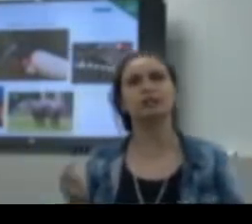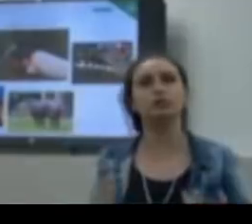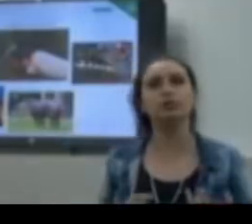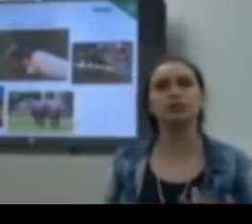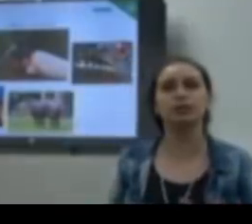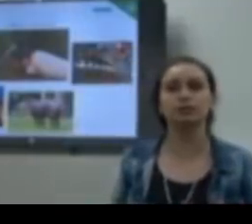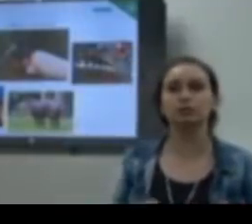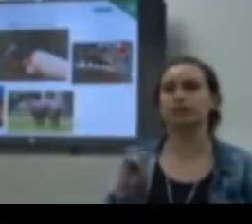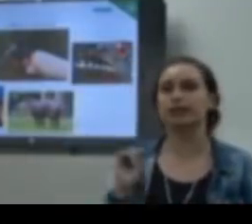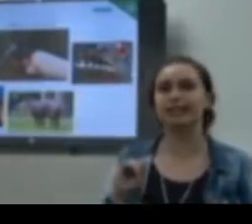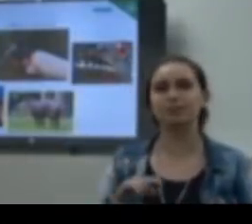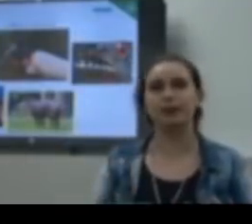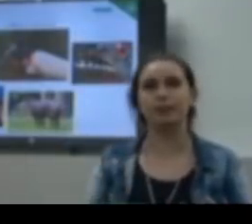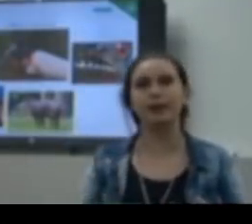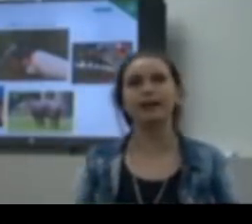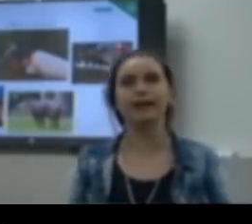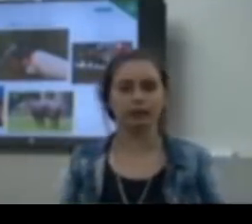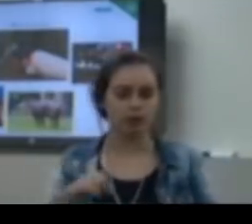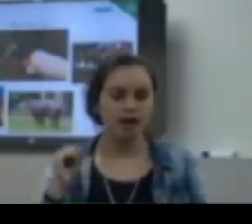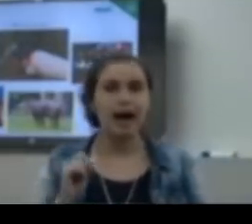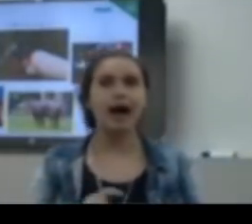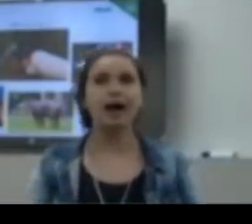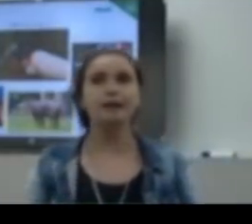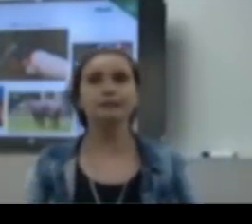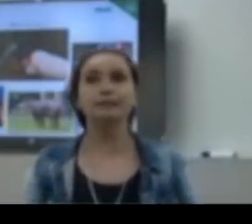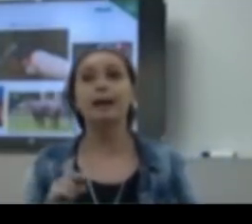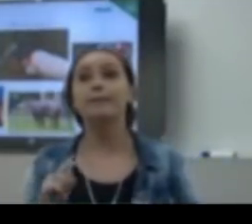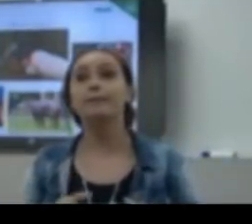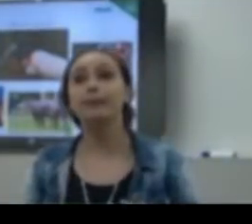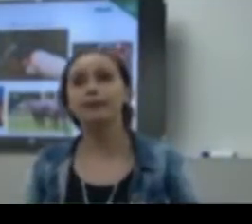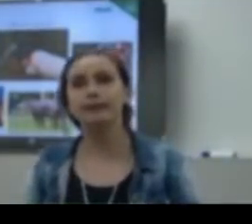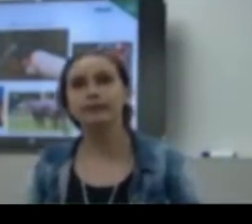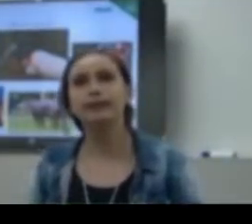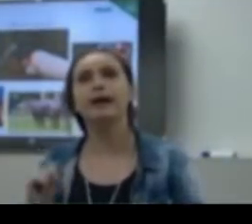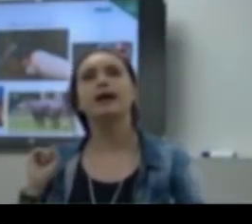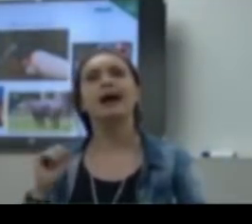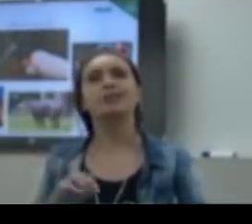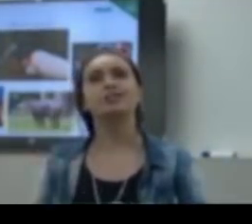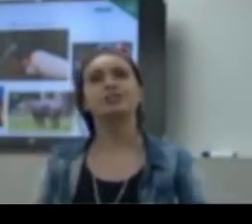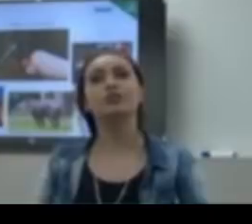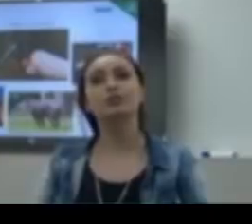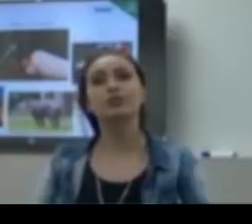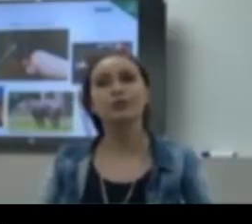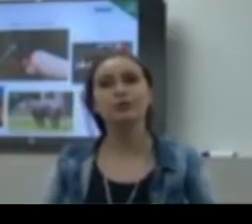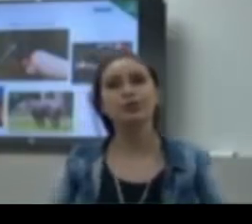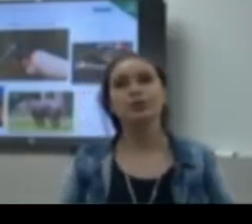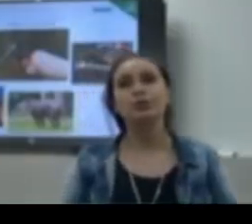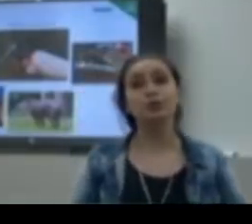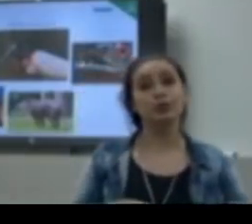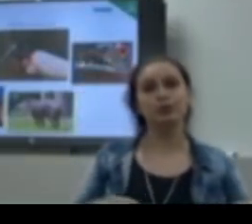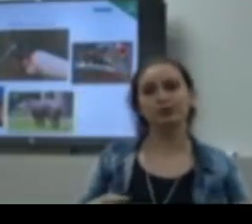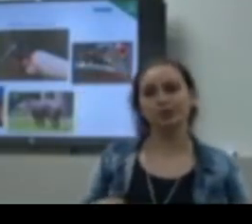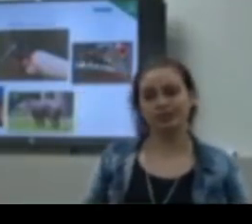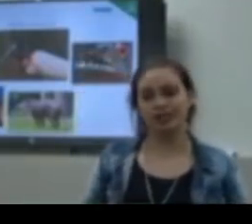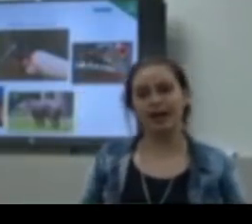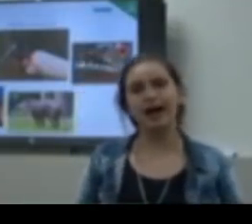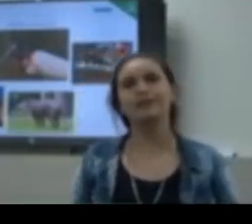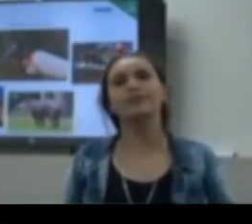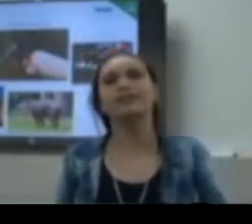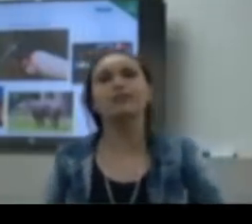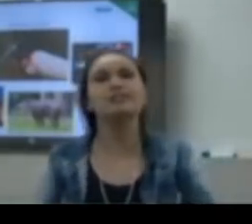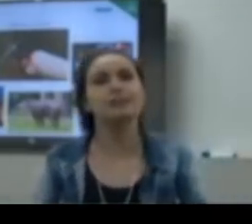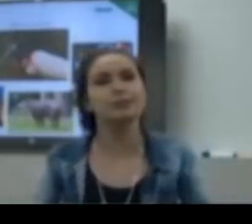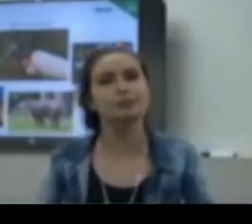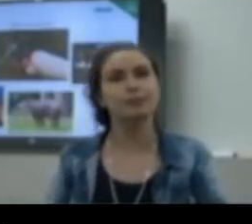Pantanal. Tá? A gente tem ali o tucano, o jacaré de papo amarelo, a anta, piranha, a gente tem o tuiuiu. Tuiuiu, gente,